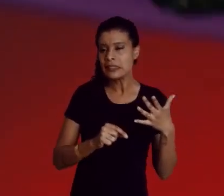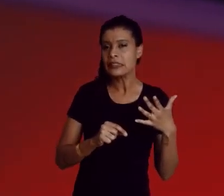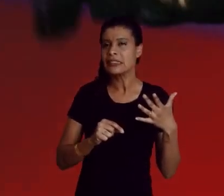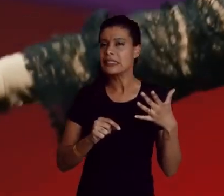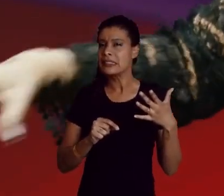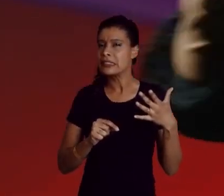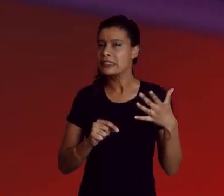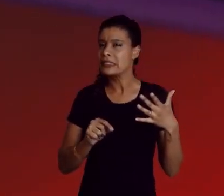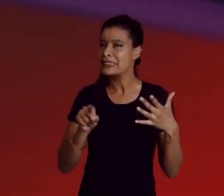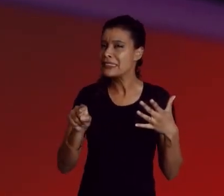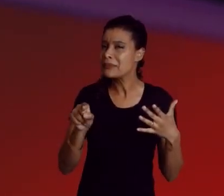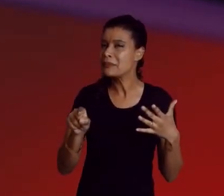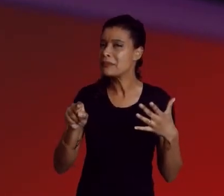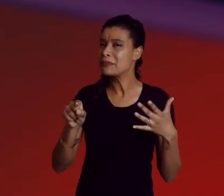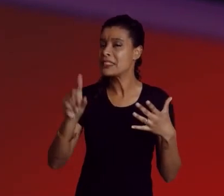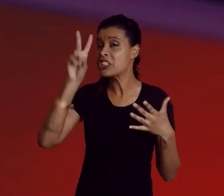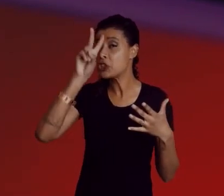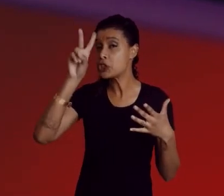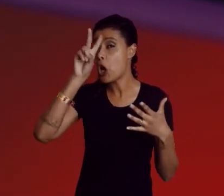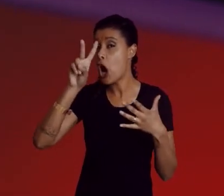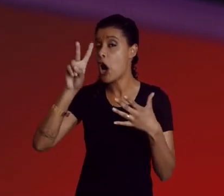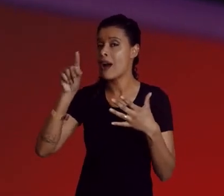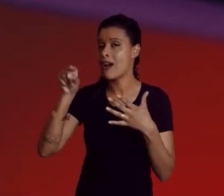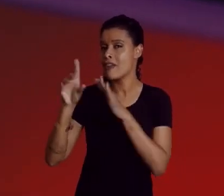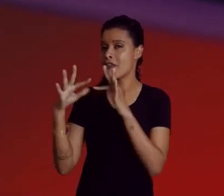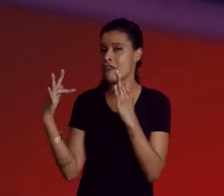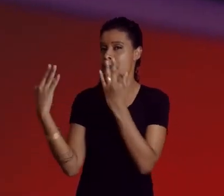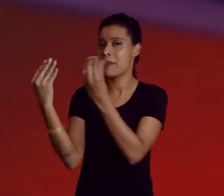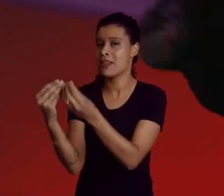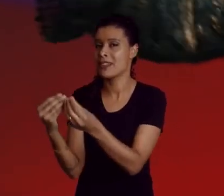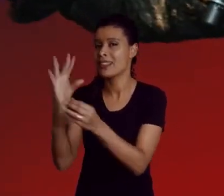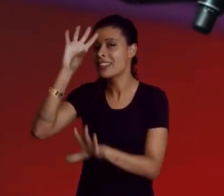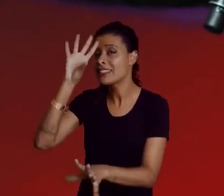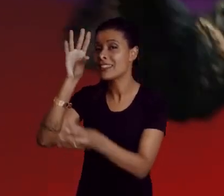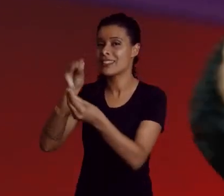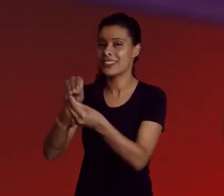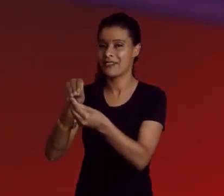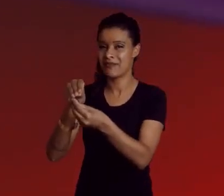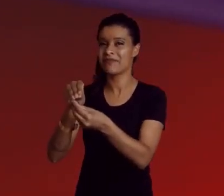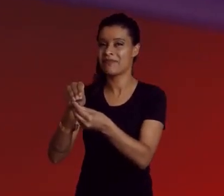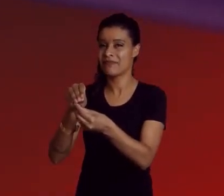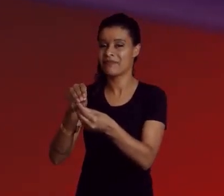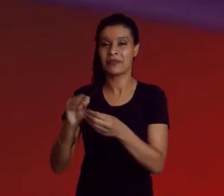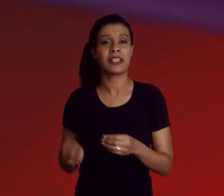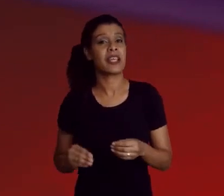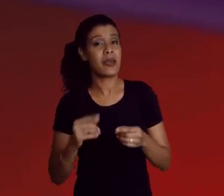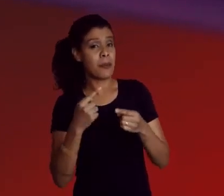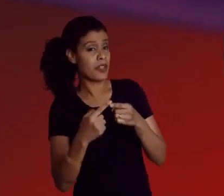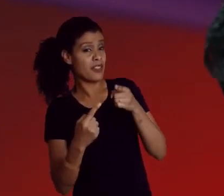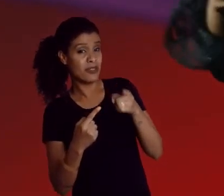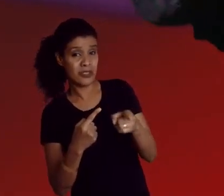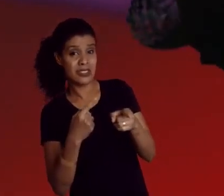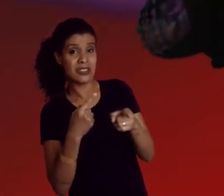familiar do seu cônjuge, então aceite e acolhe. Por quê? Porque agora não é mãe e pai dele, não é mãe e pai